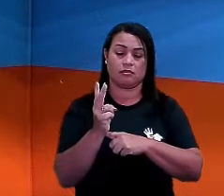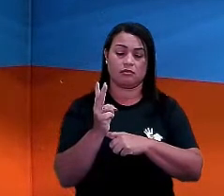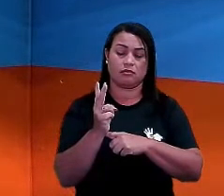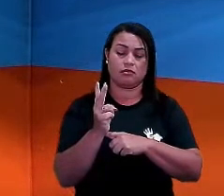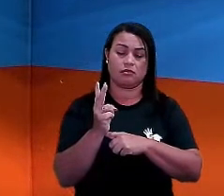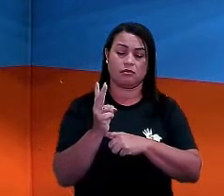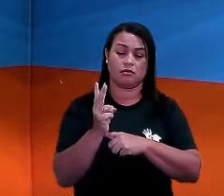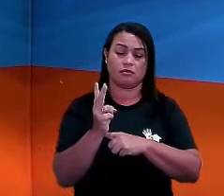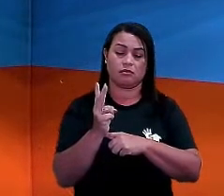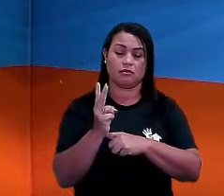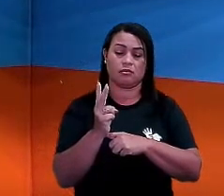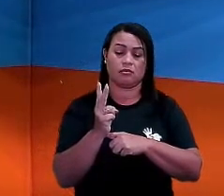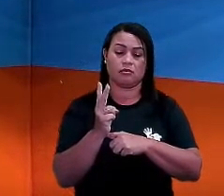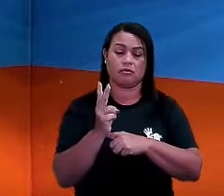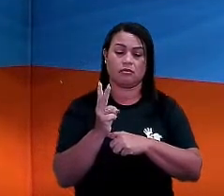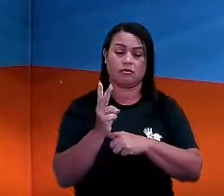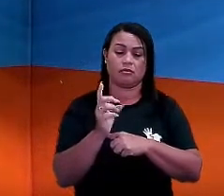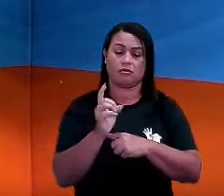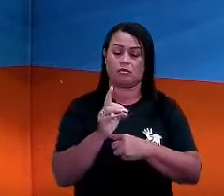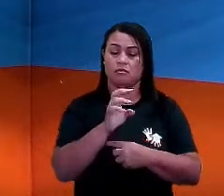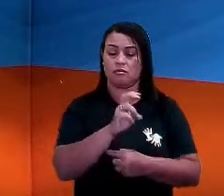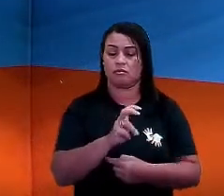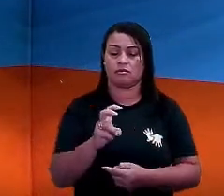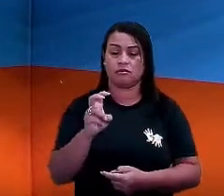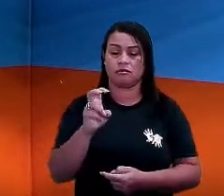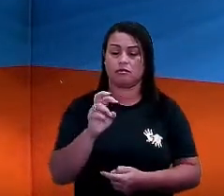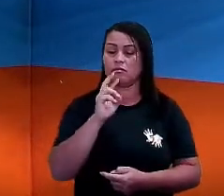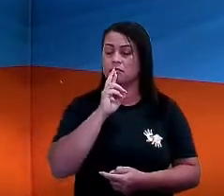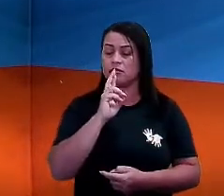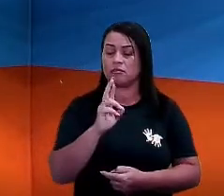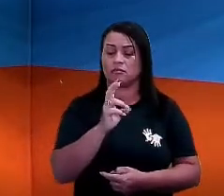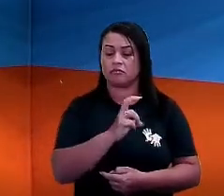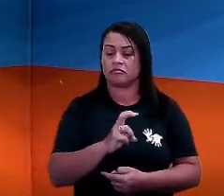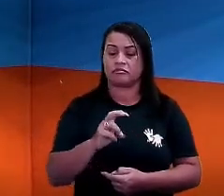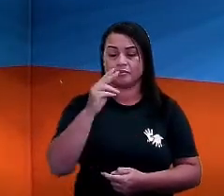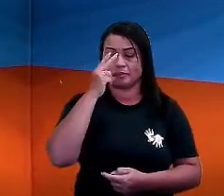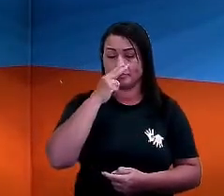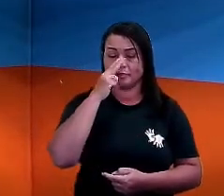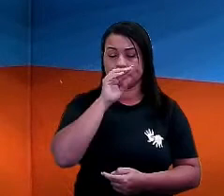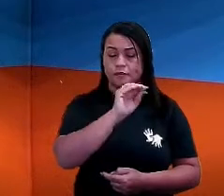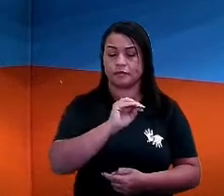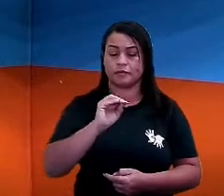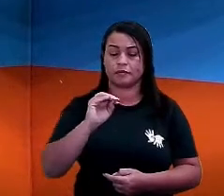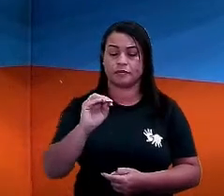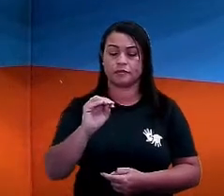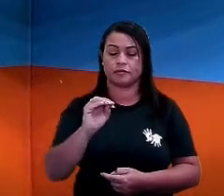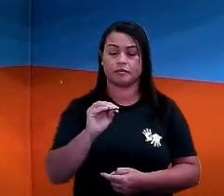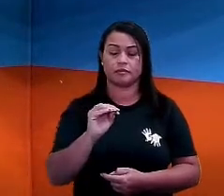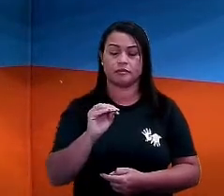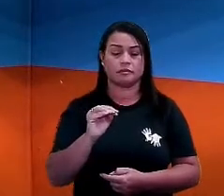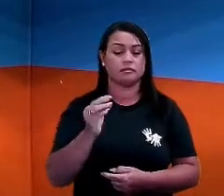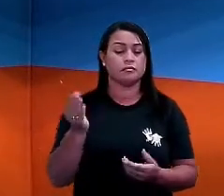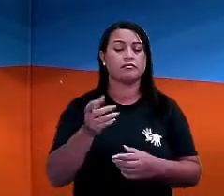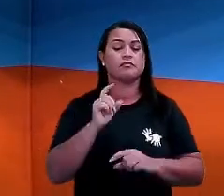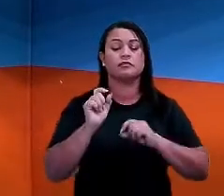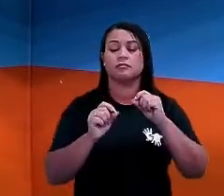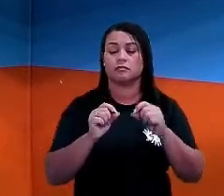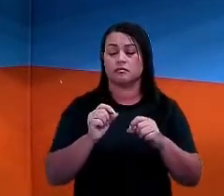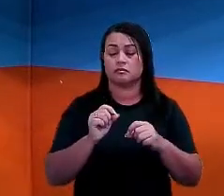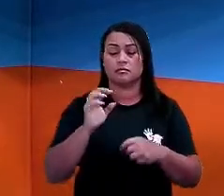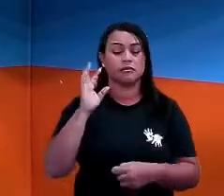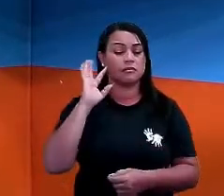aqui. E aqui embaixo eu só repito 5 aqui. Tá certo? E agora eu